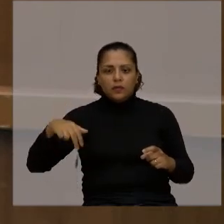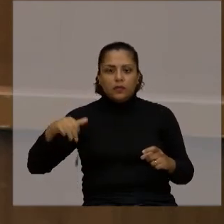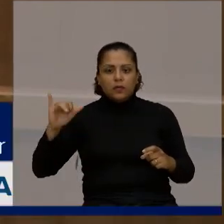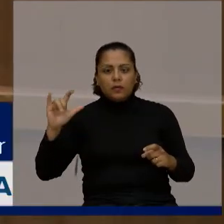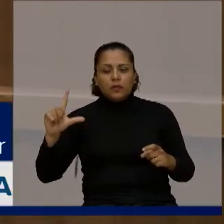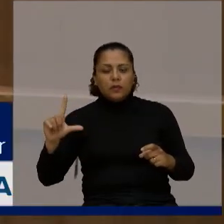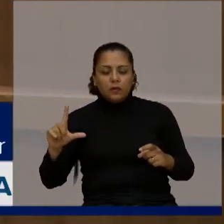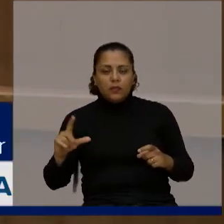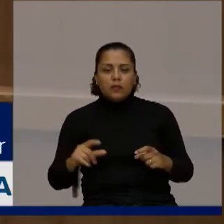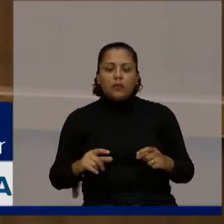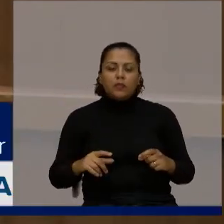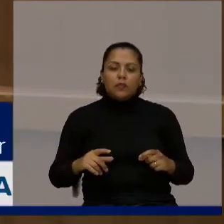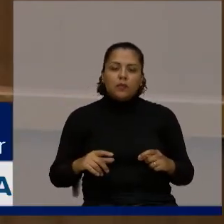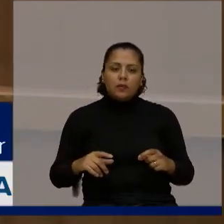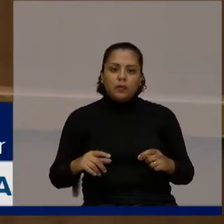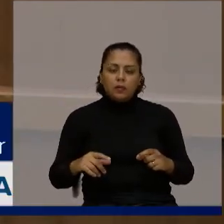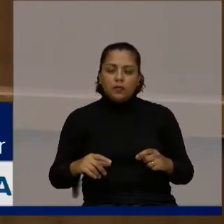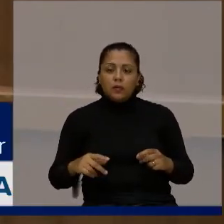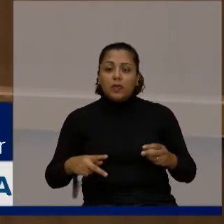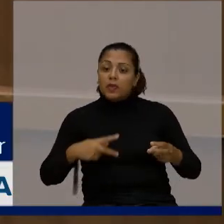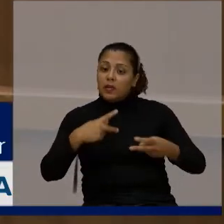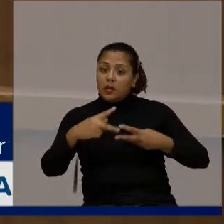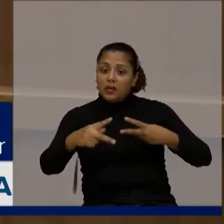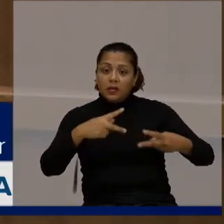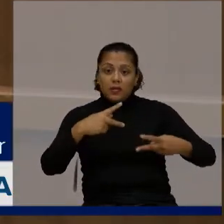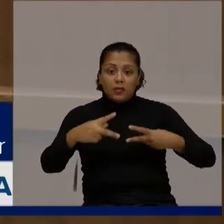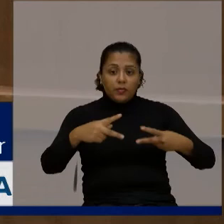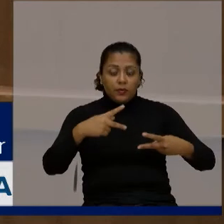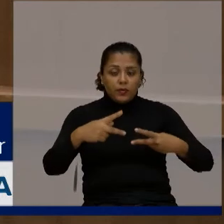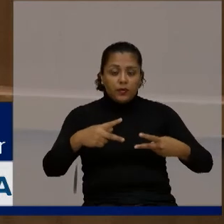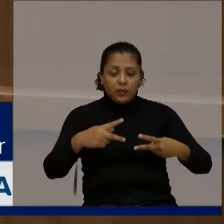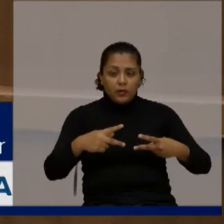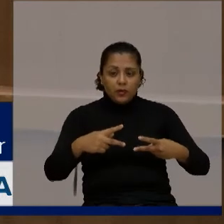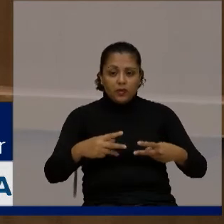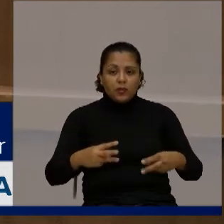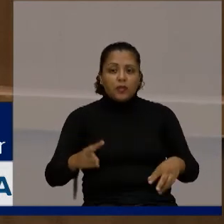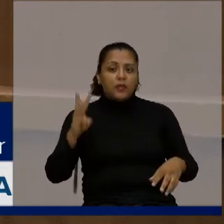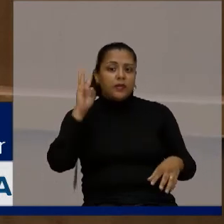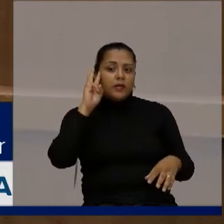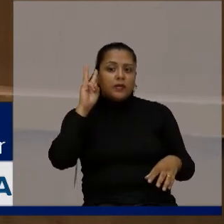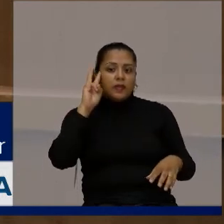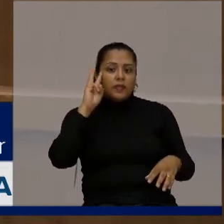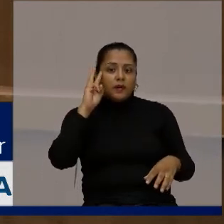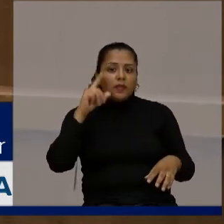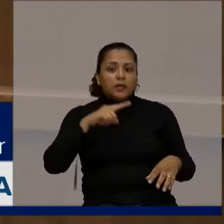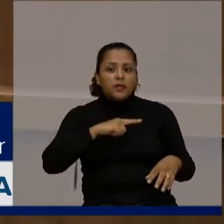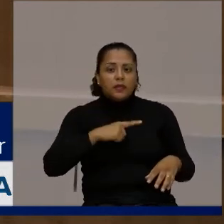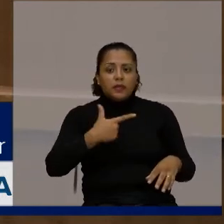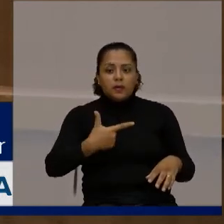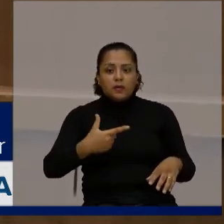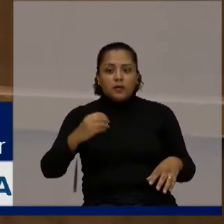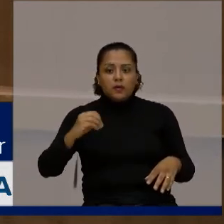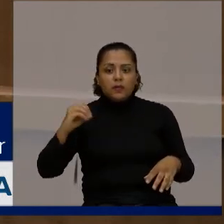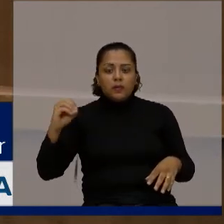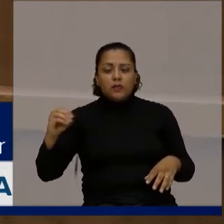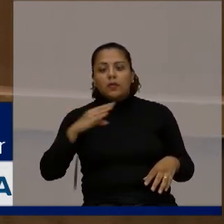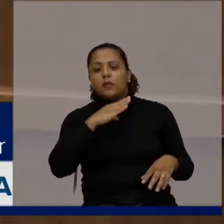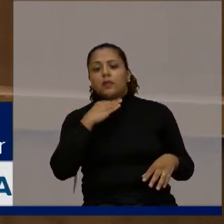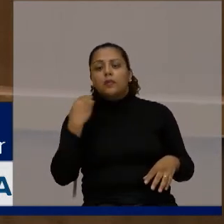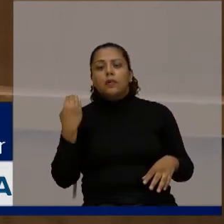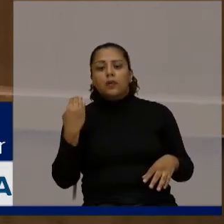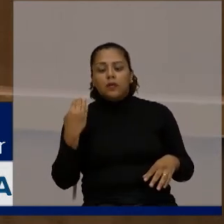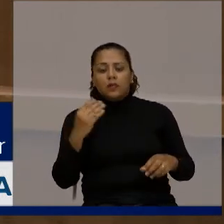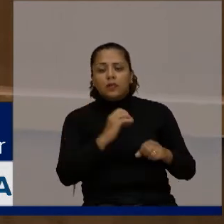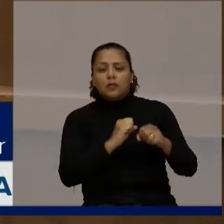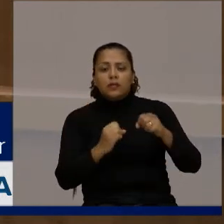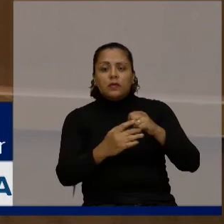agora à tarde. São José atingiu nesta terça-feira, dia 27, a marca de 200 mortes por Covid-19 somente